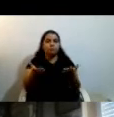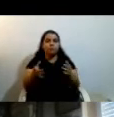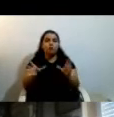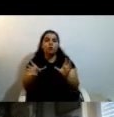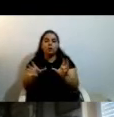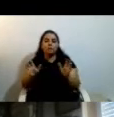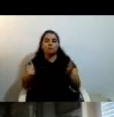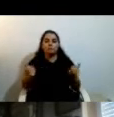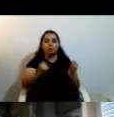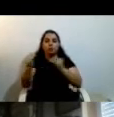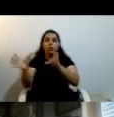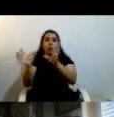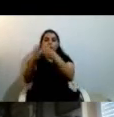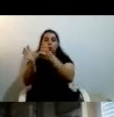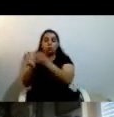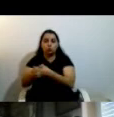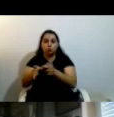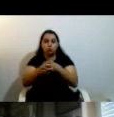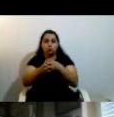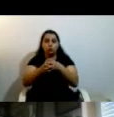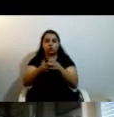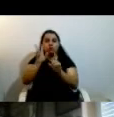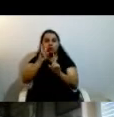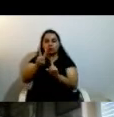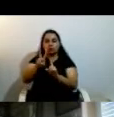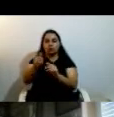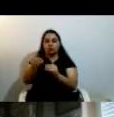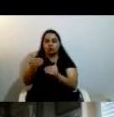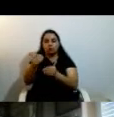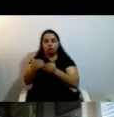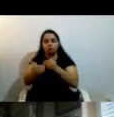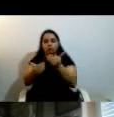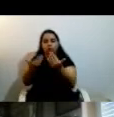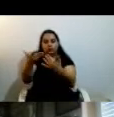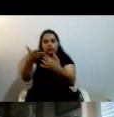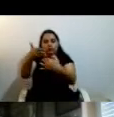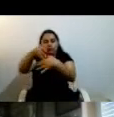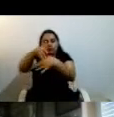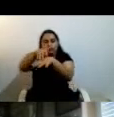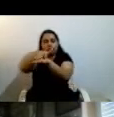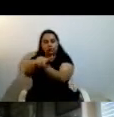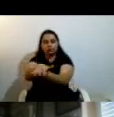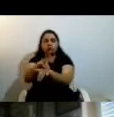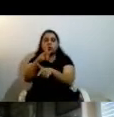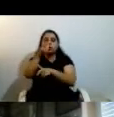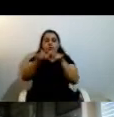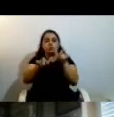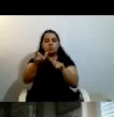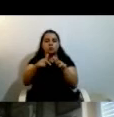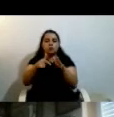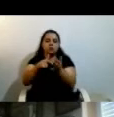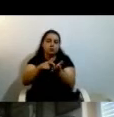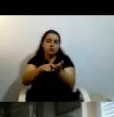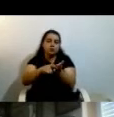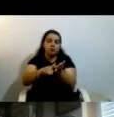nacional temos vindo a assistir a uma constante integração das pessoas com ditas necessidades educativas especiais